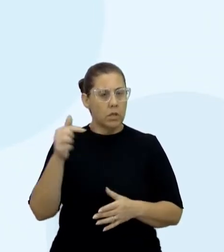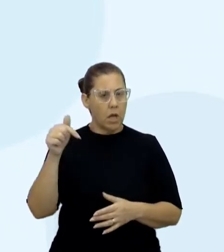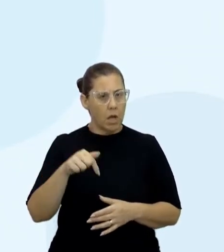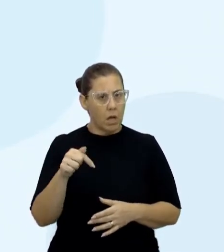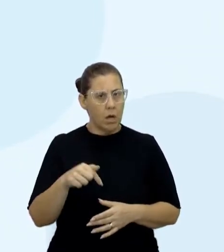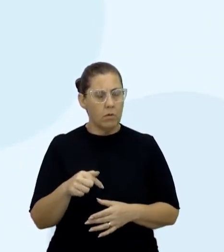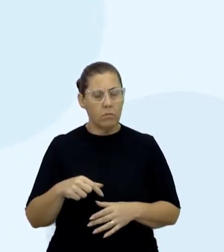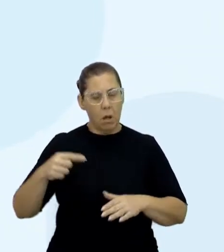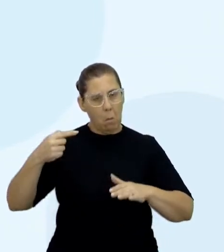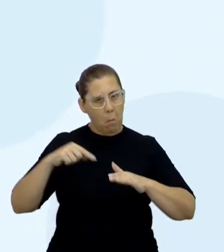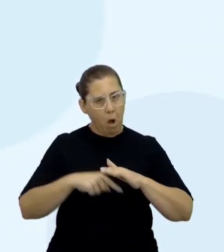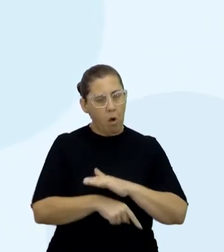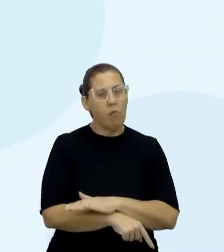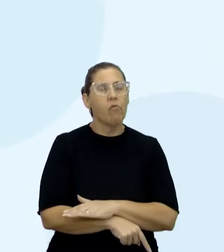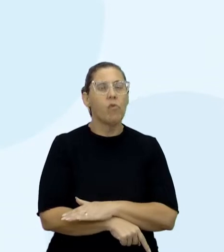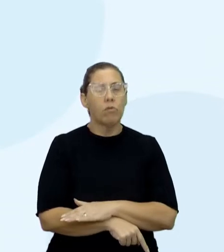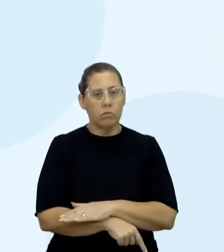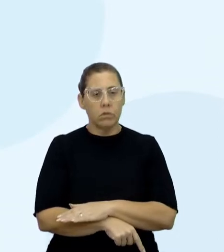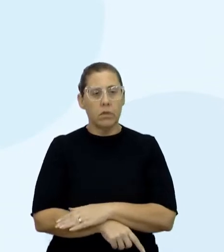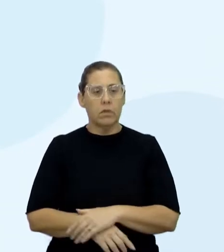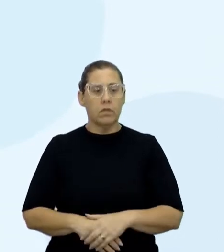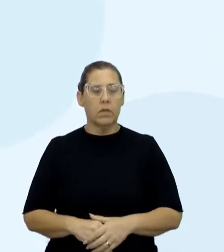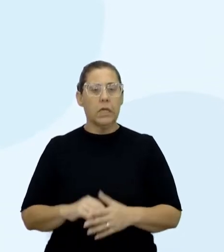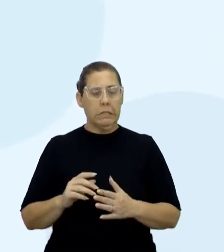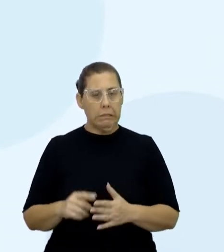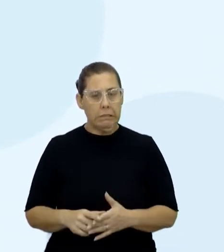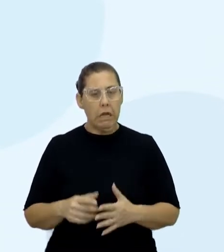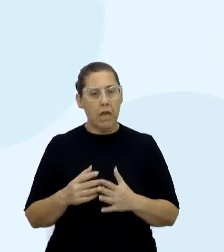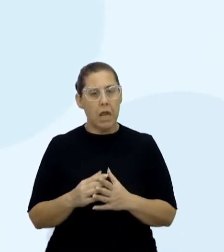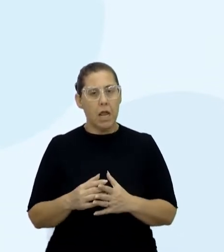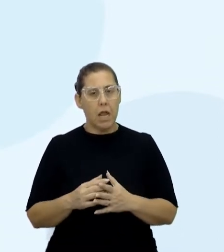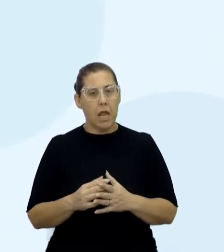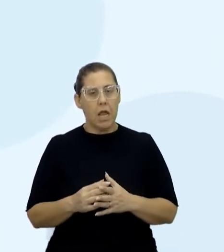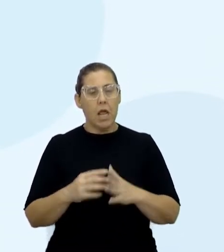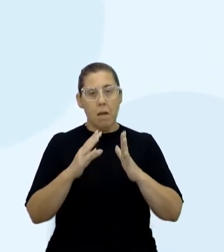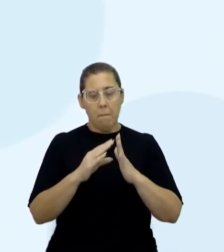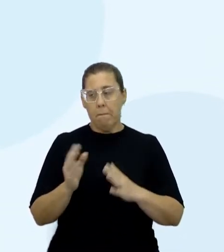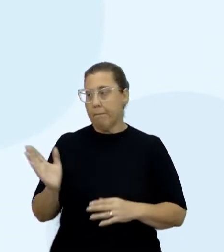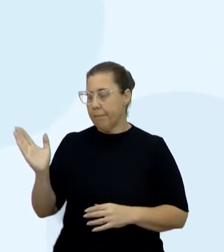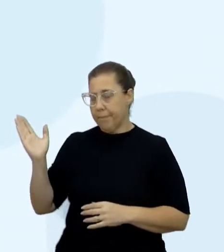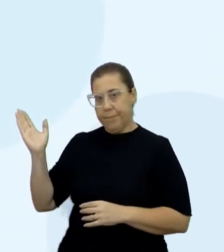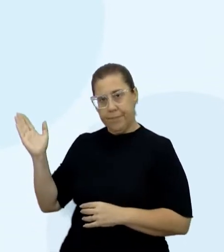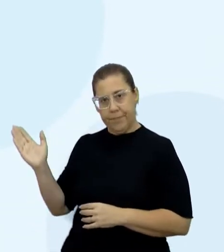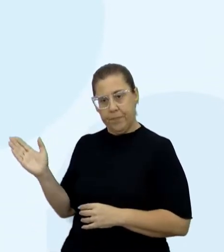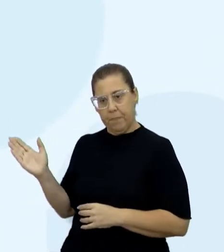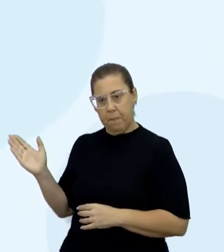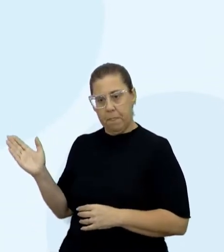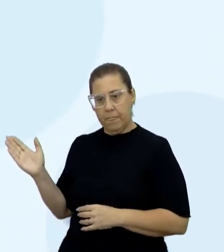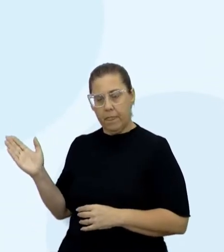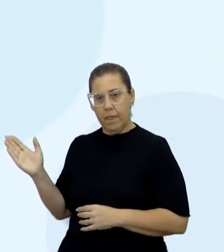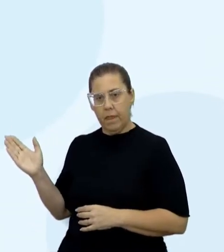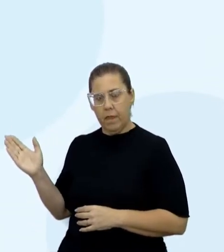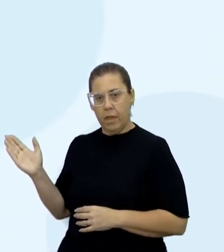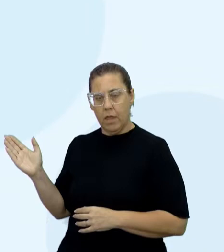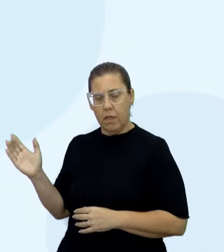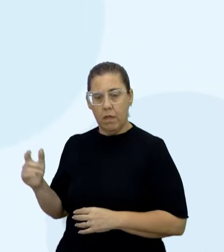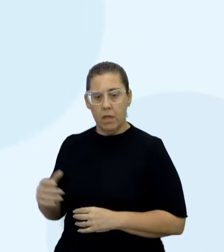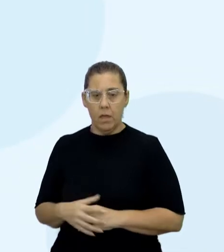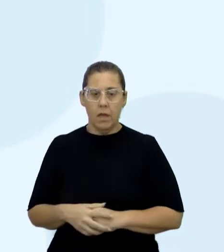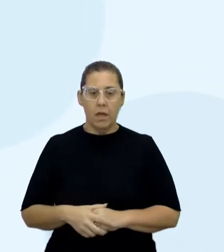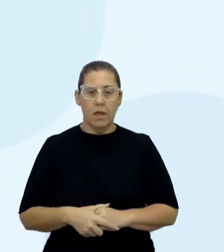num aprofundamento. Essa imagem, né? Essa imagem aqui, ó, formada,